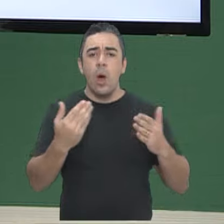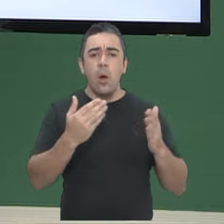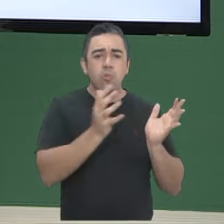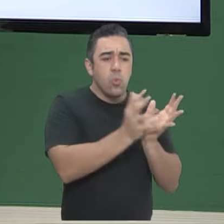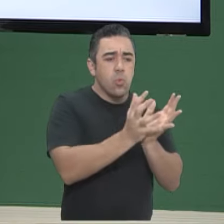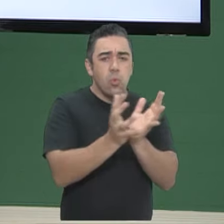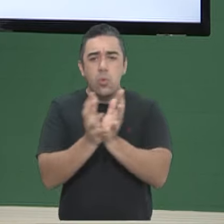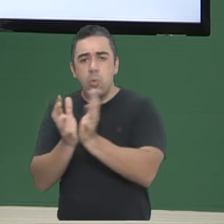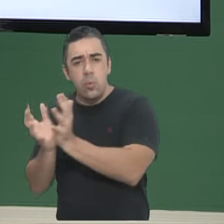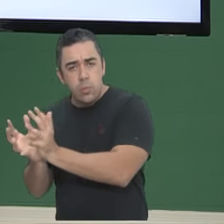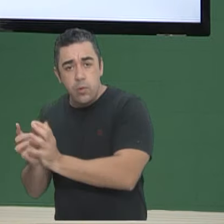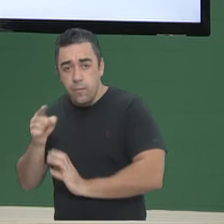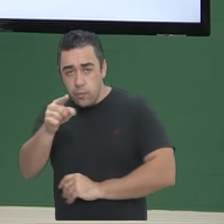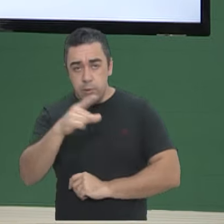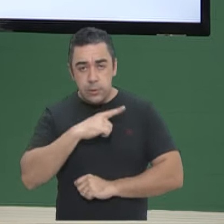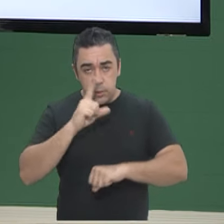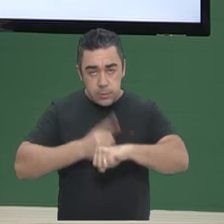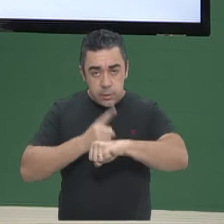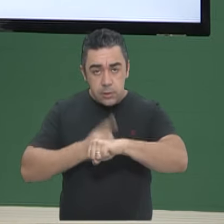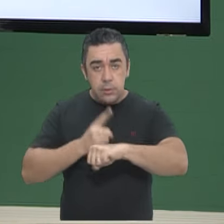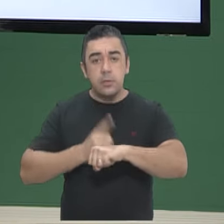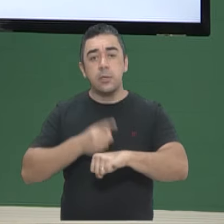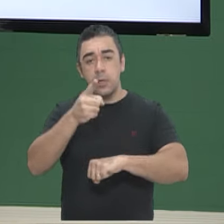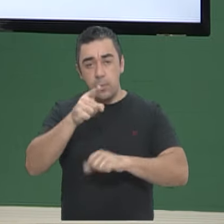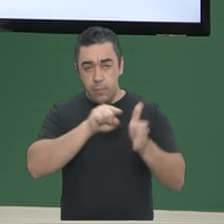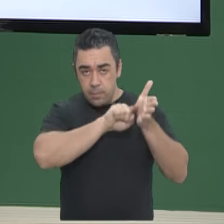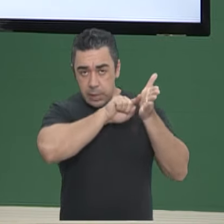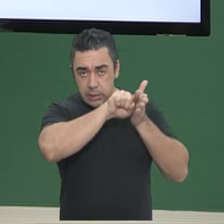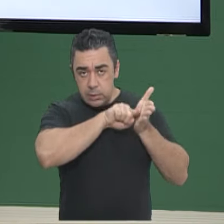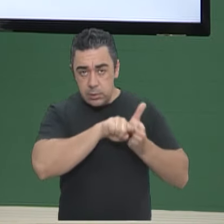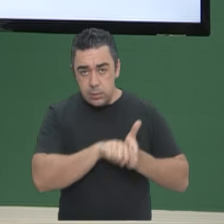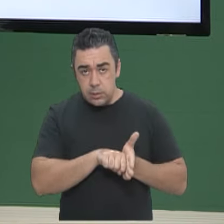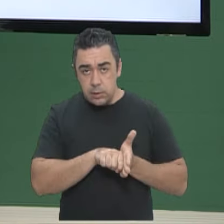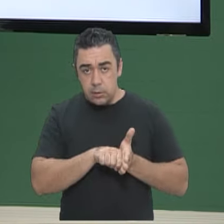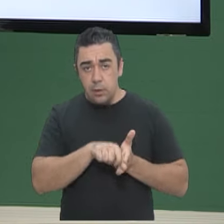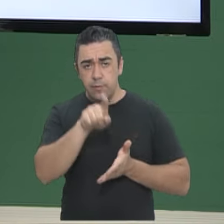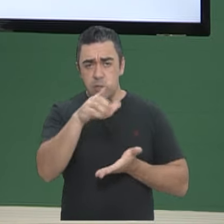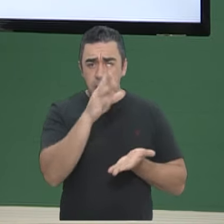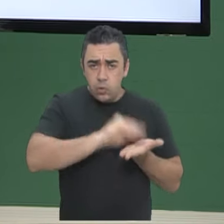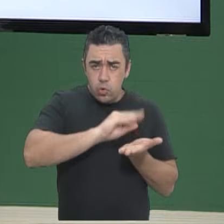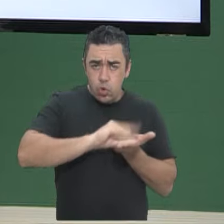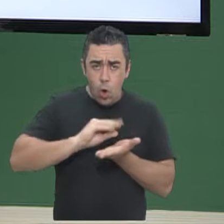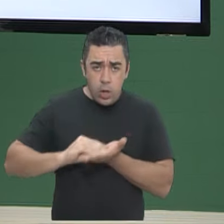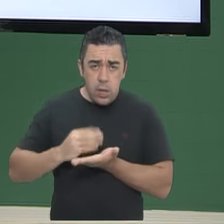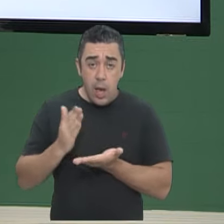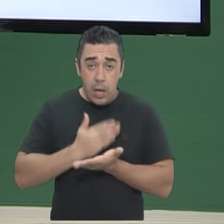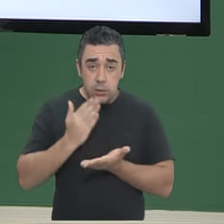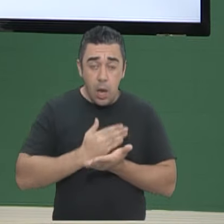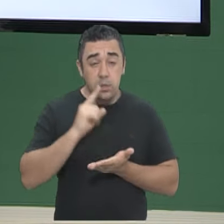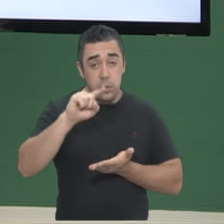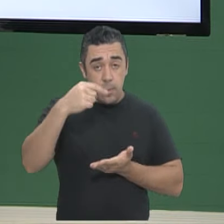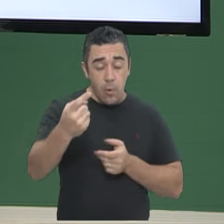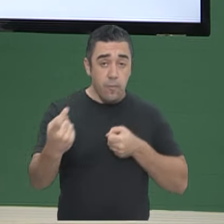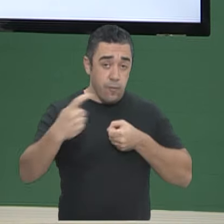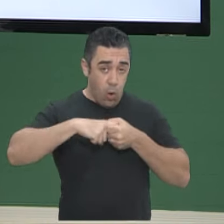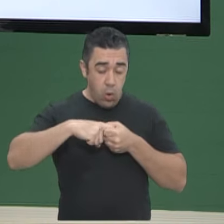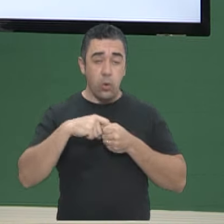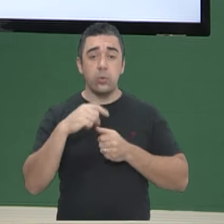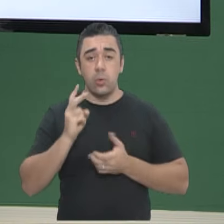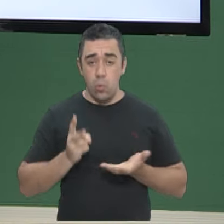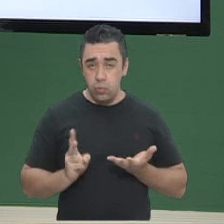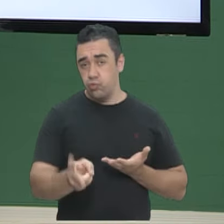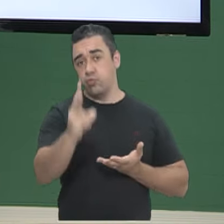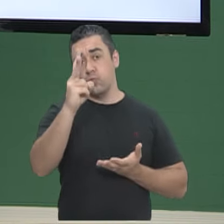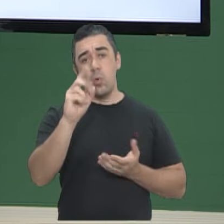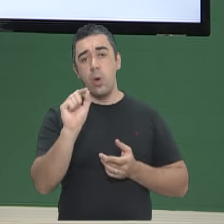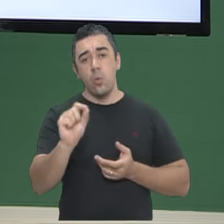atletismo. Então, vocês terão um tempo para fazer essa pesquisa, anotem no seu caderno, depois a gente volta dando